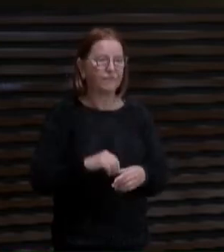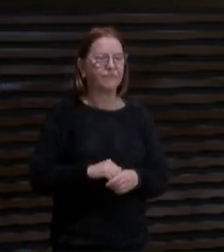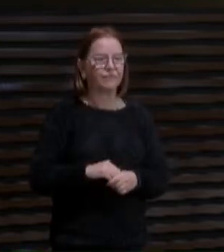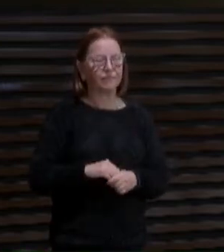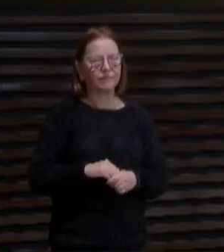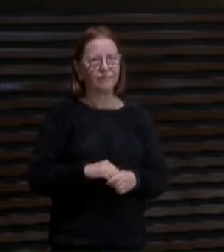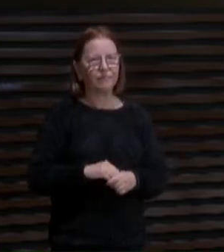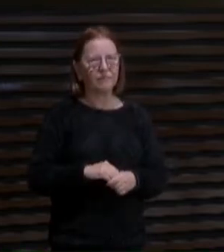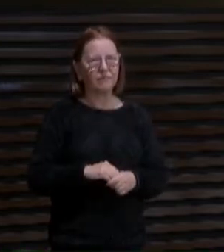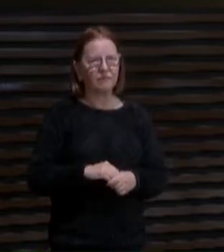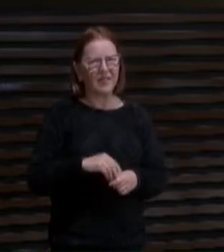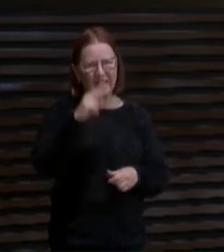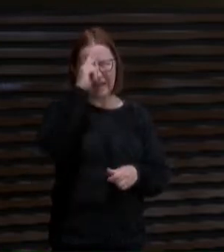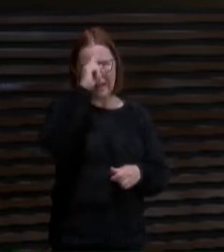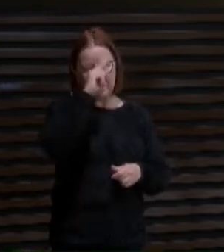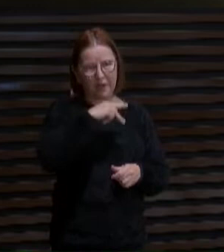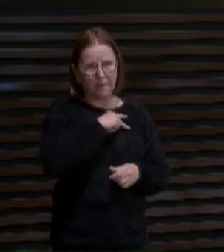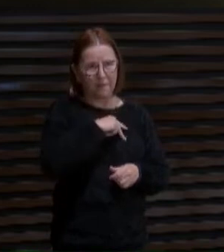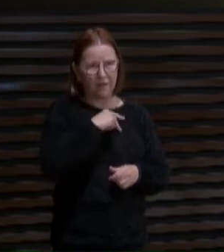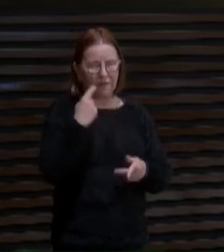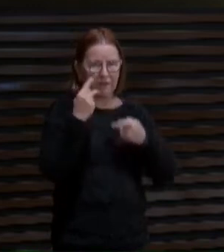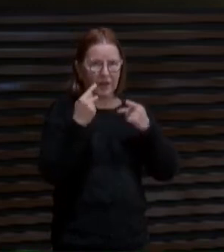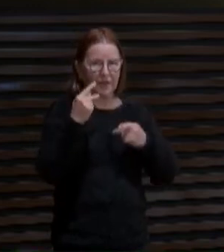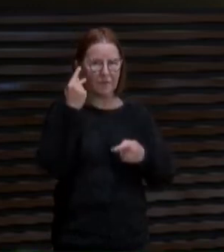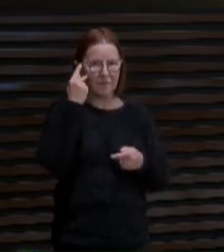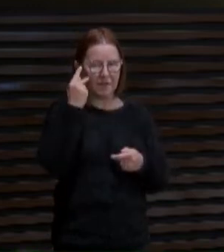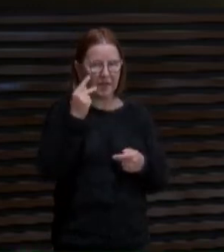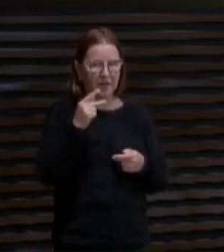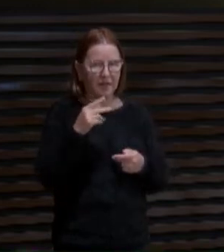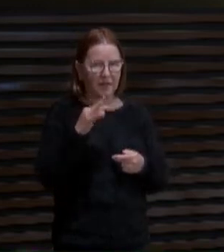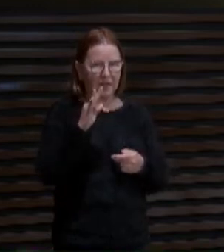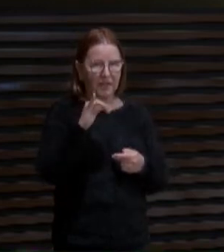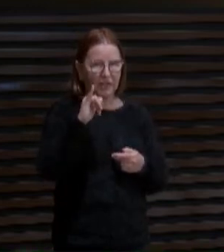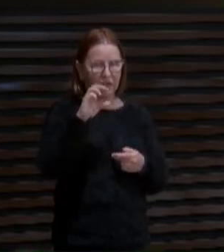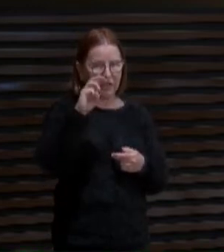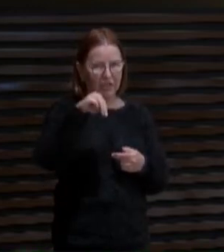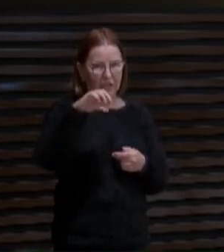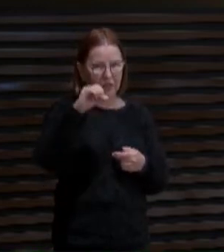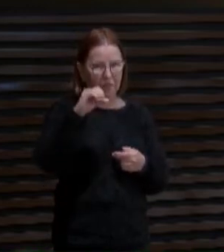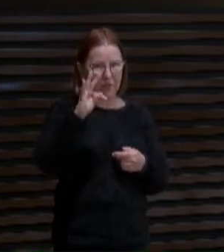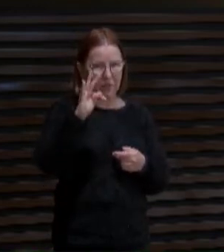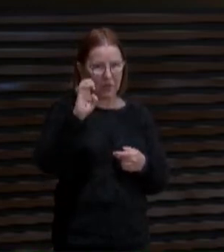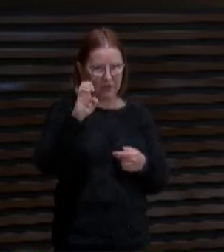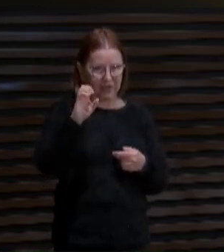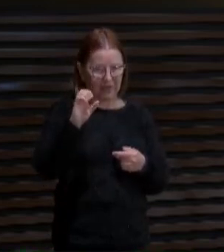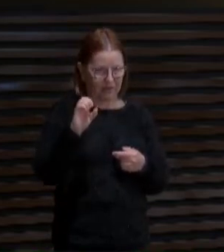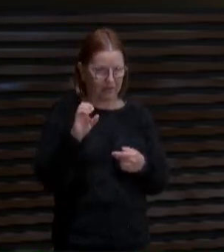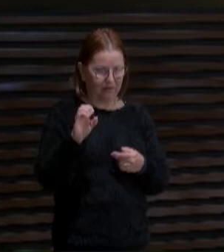Você lembra quando o Paulo vai falar com a Timóteo ele diz assim evita os falatórios inúteis e